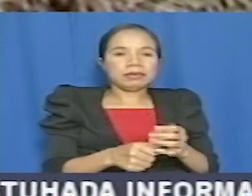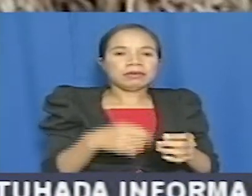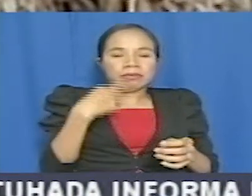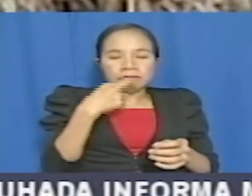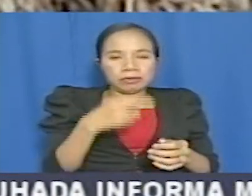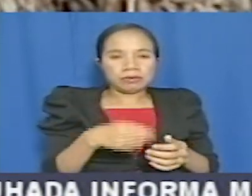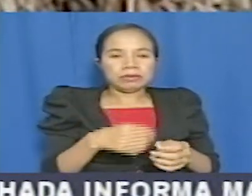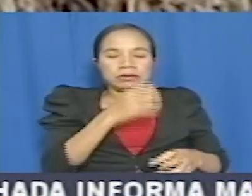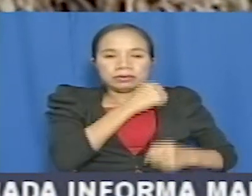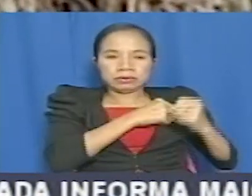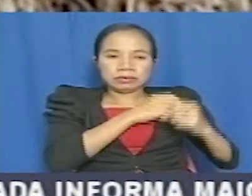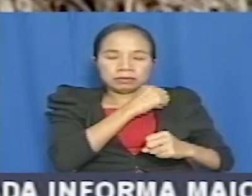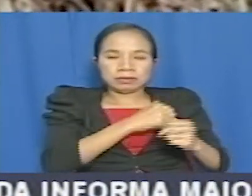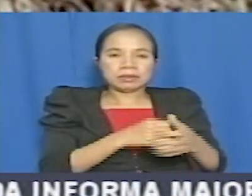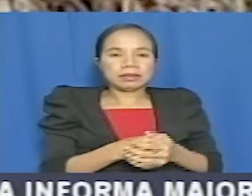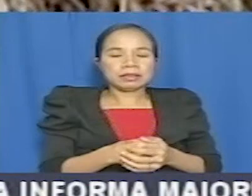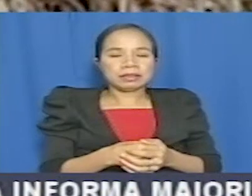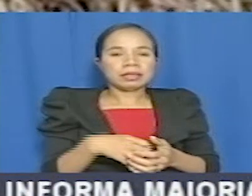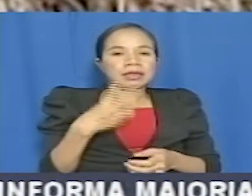sesuatu yang umum tuan ni, awak ni ni,